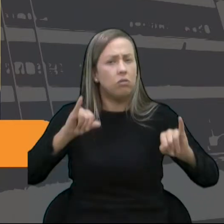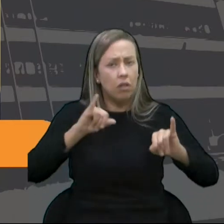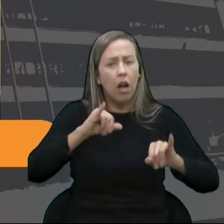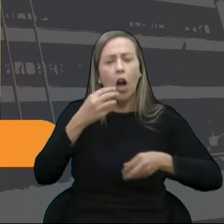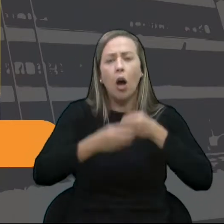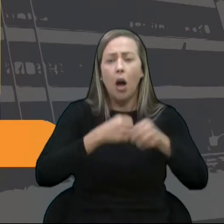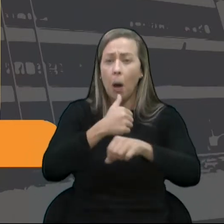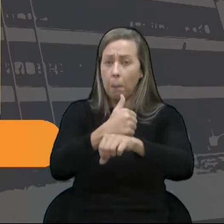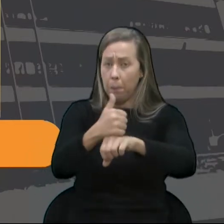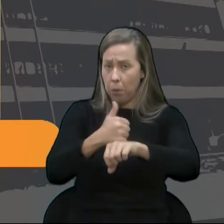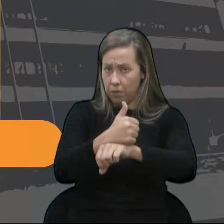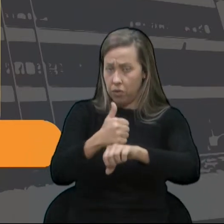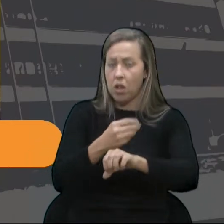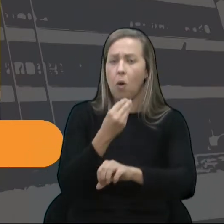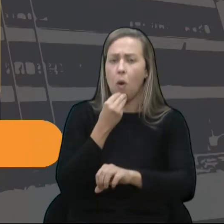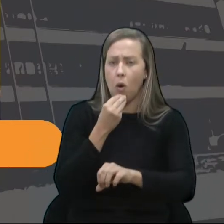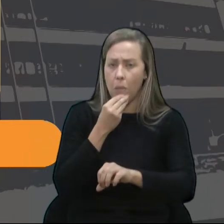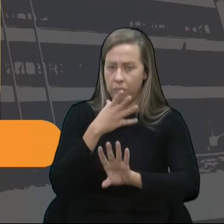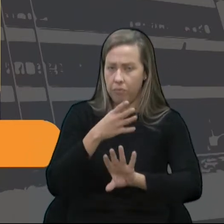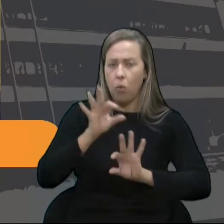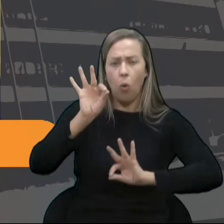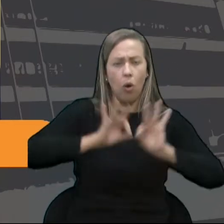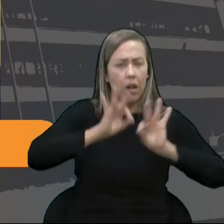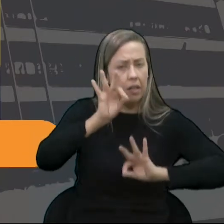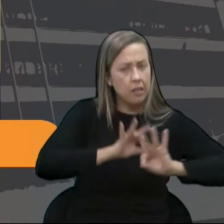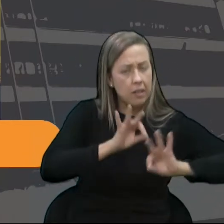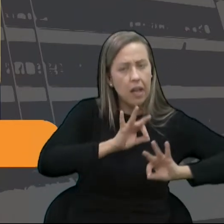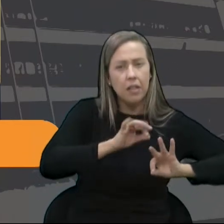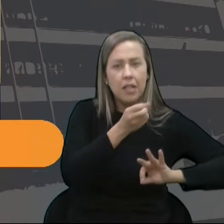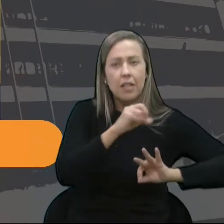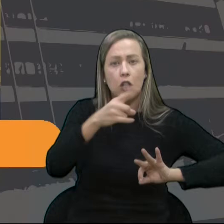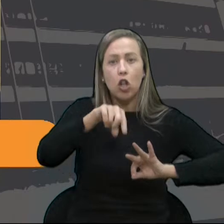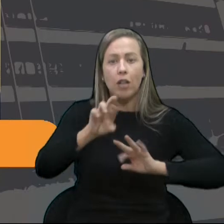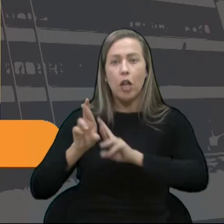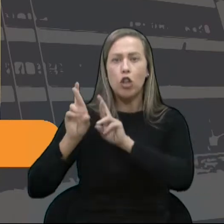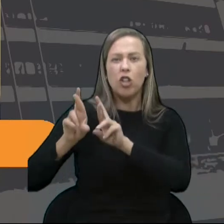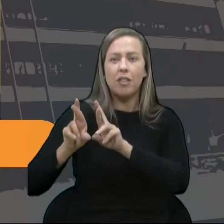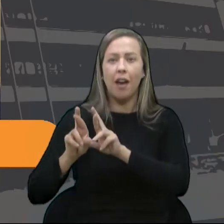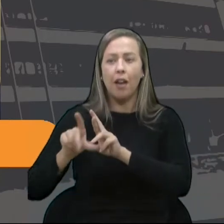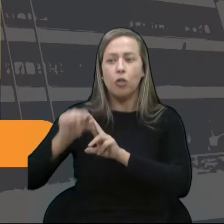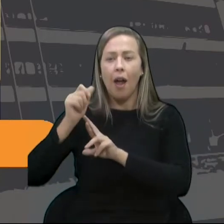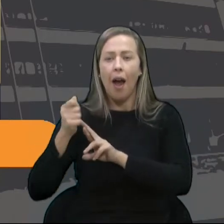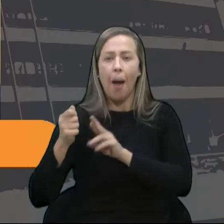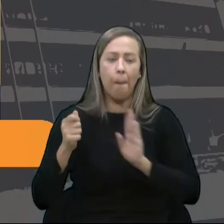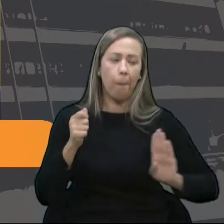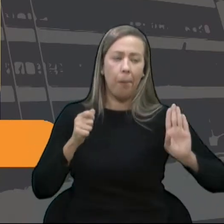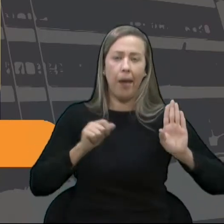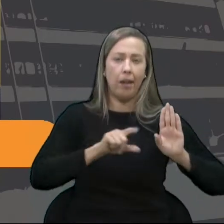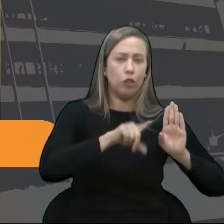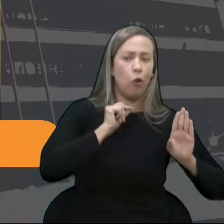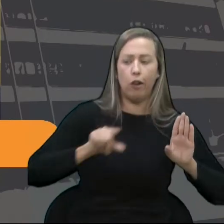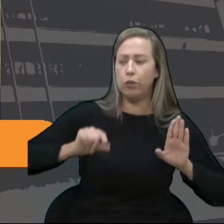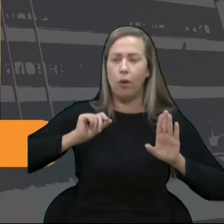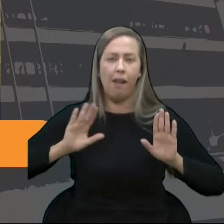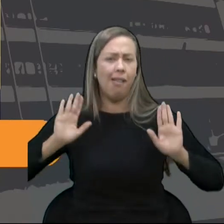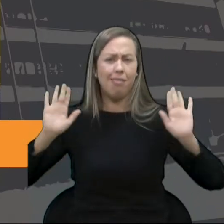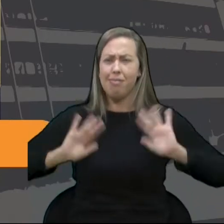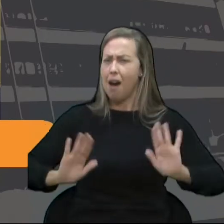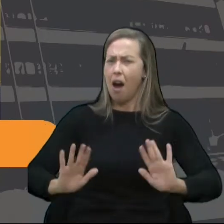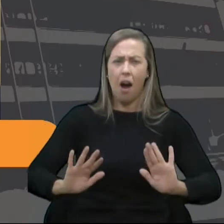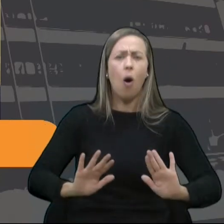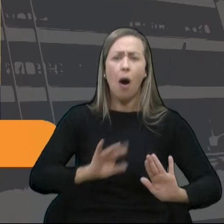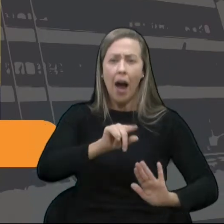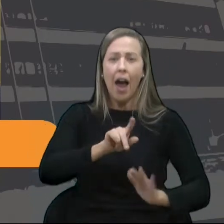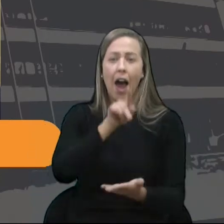forma profissional, organizada, sem sermos torcedores de lado A, de lado B, mas seguindo